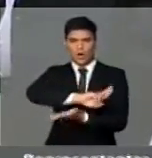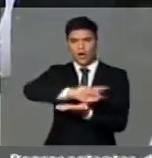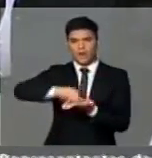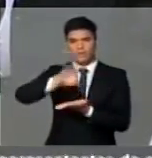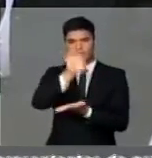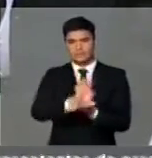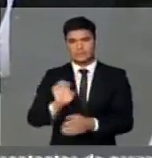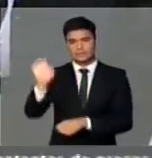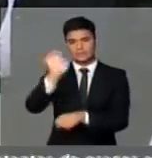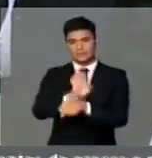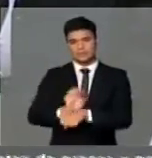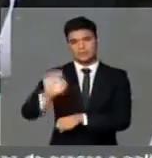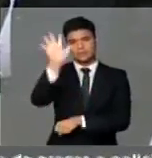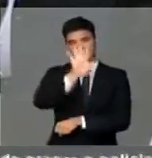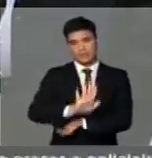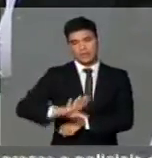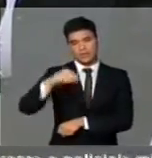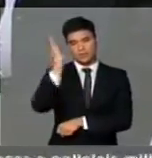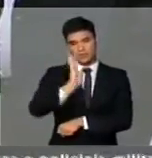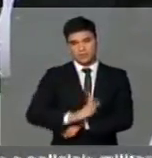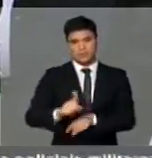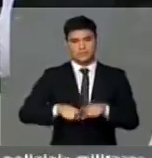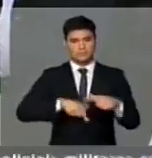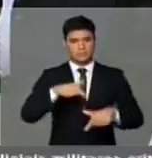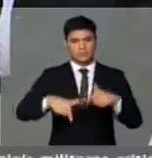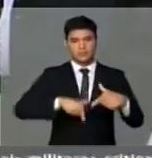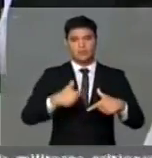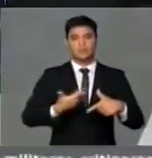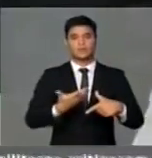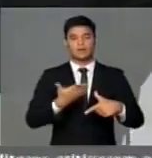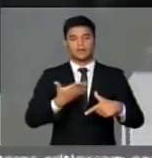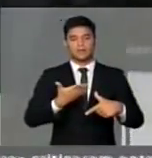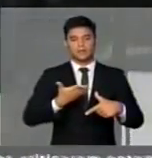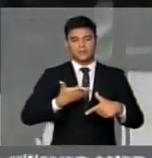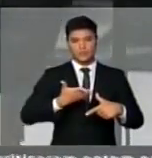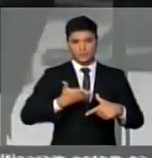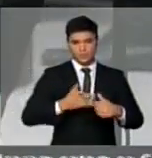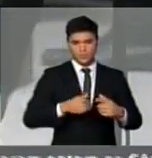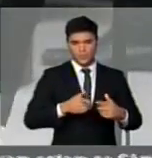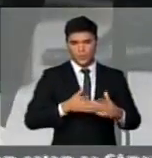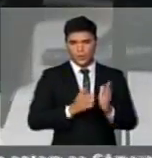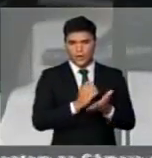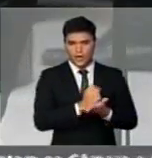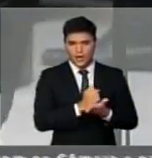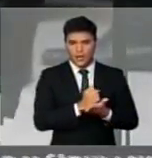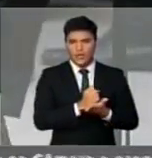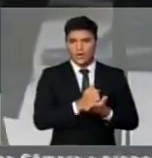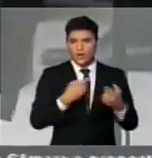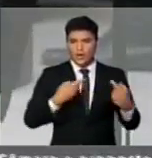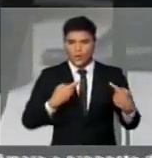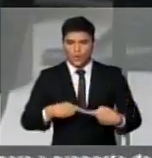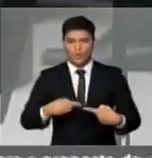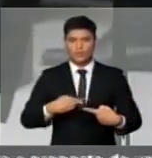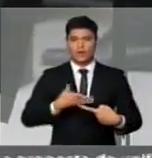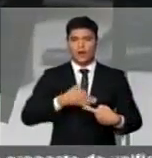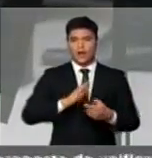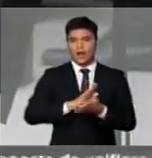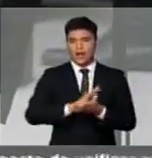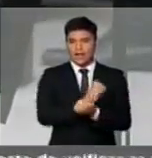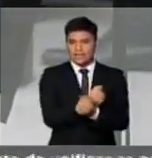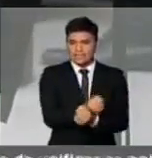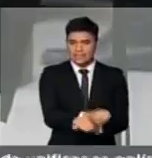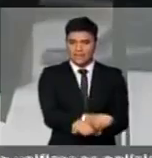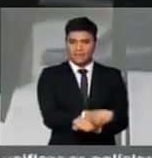que trabalha com a ideia da experiência colonialista submeteu povos africanos à escravidão das Américas, criando